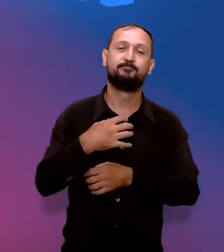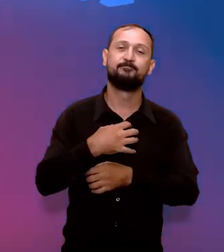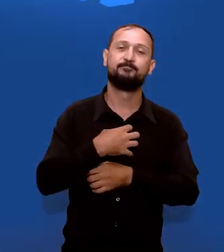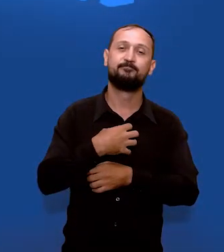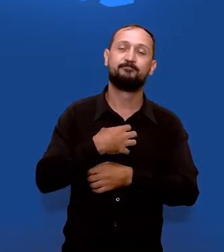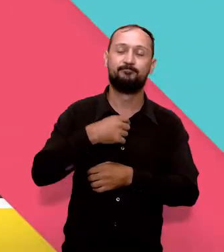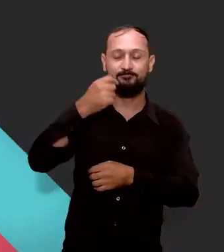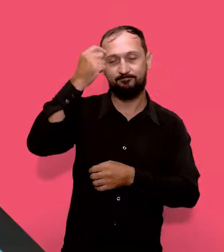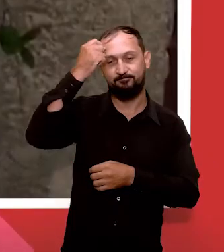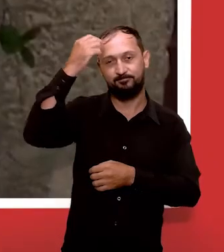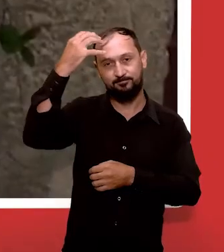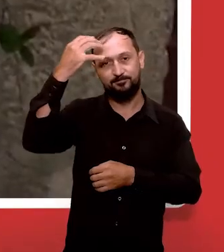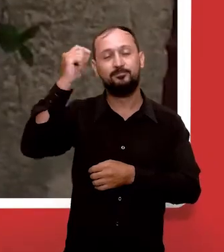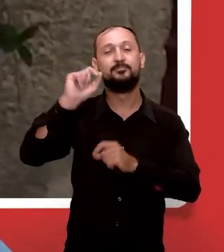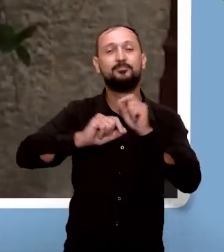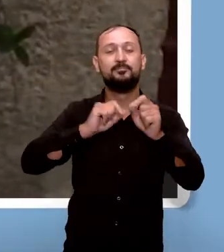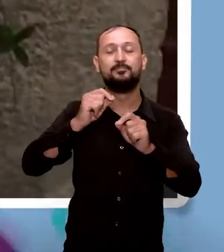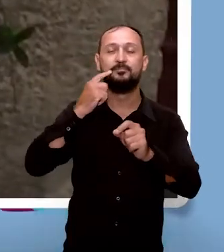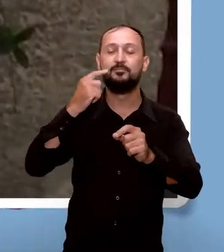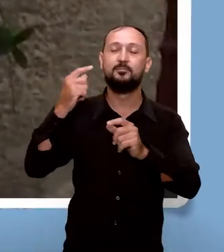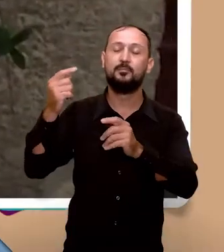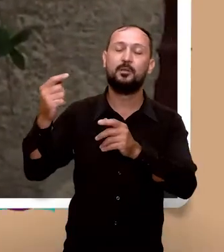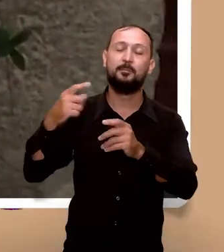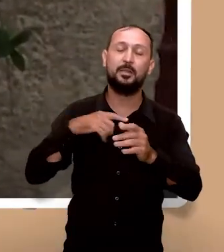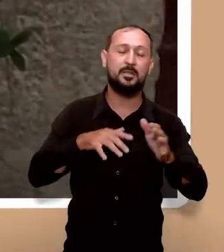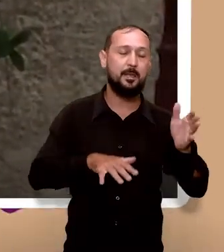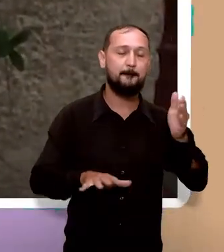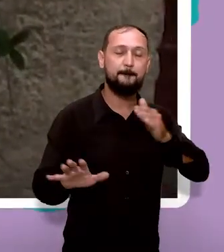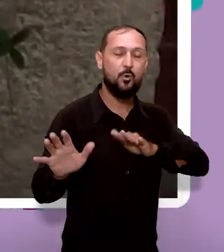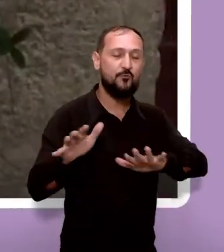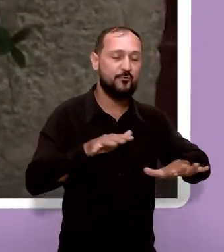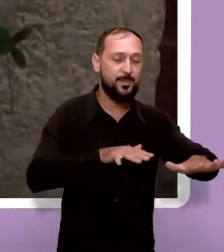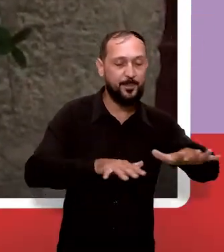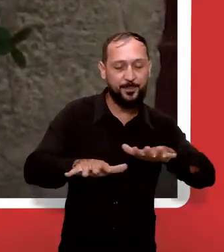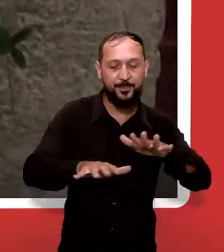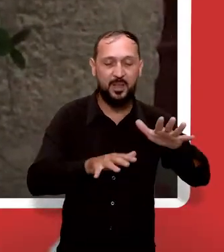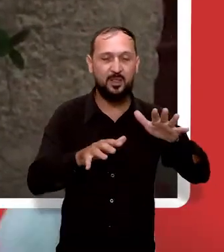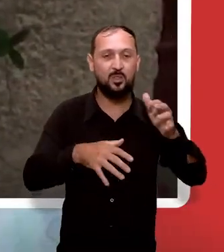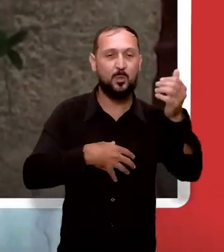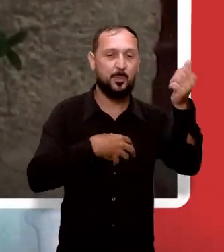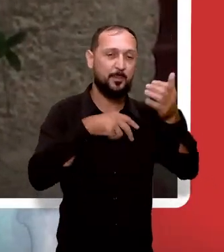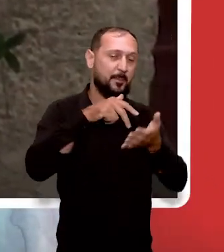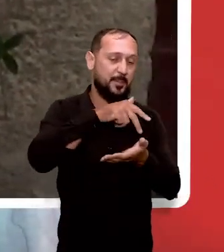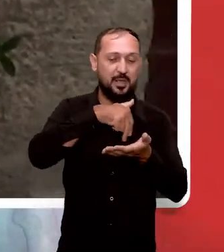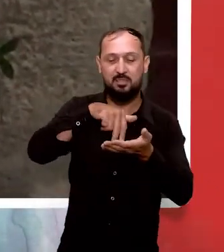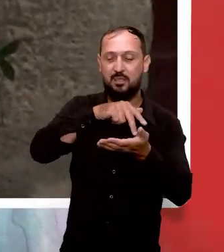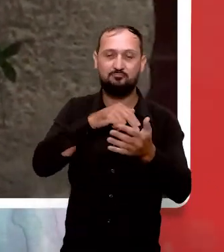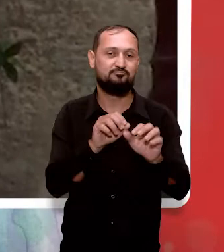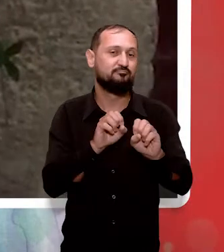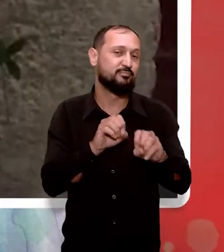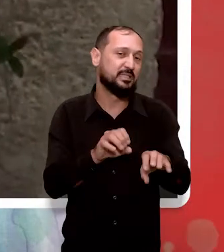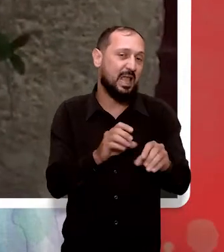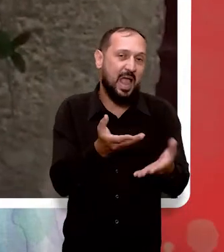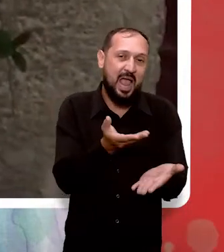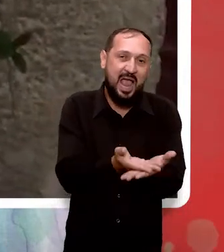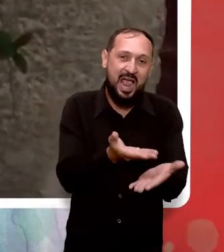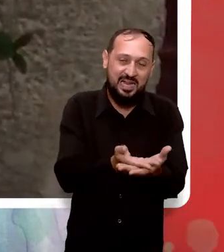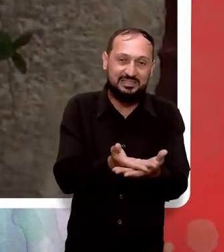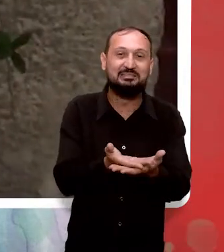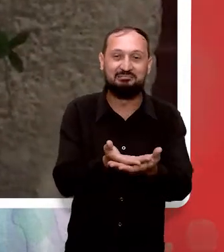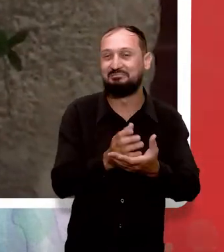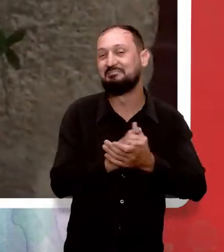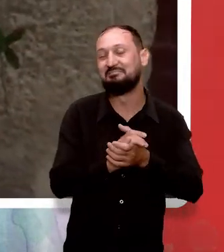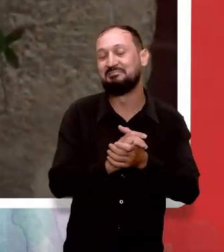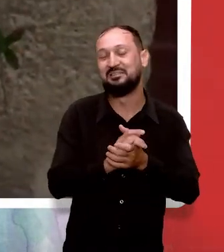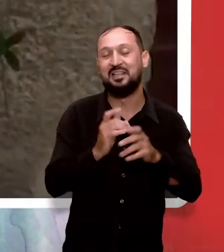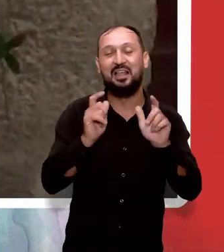acolhida e me dá muitas ideias para trazer movimento de dança, para